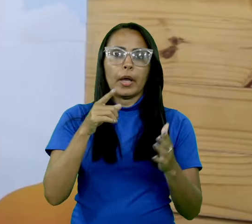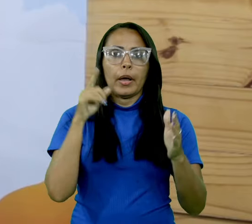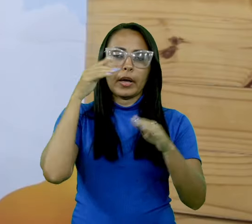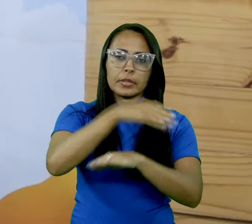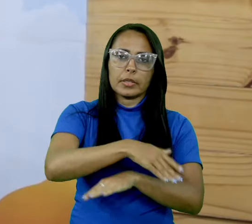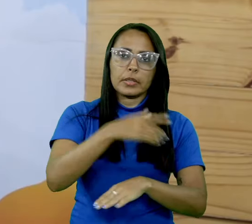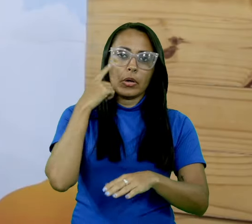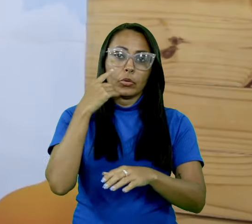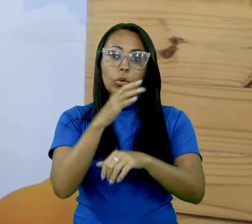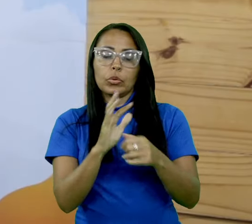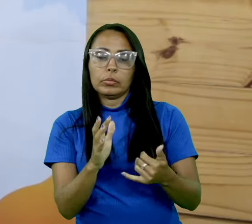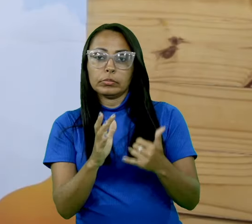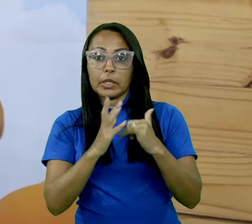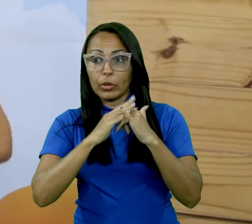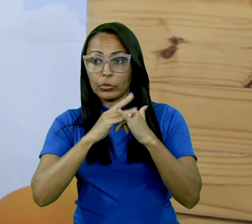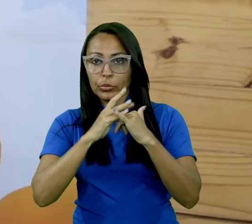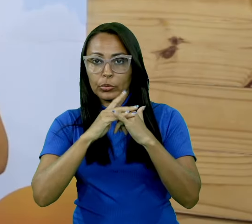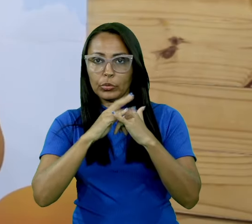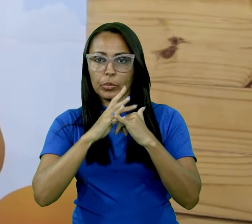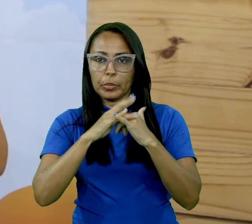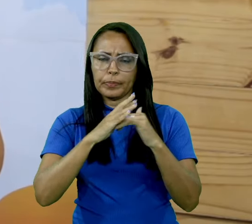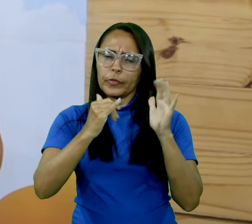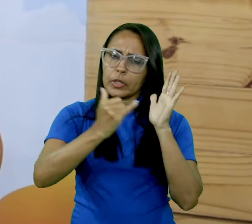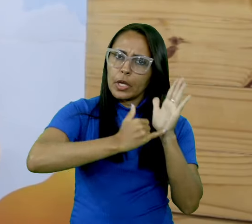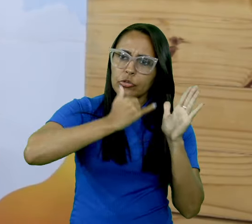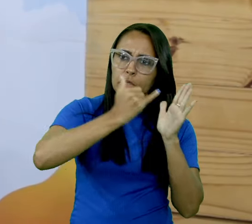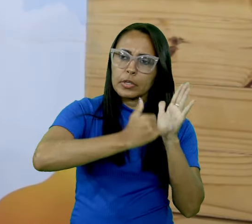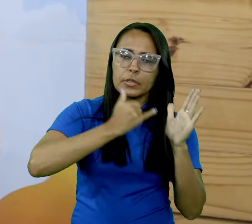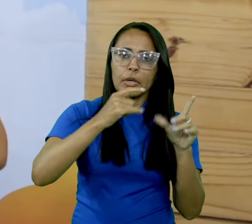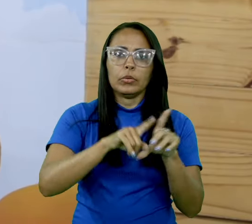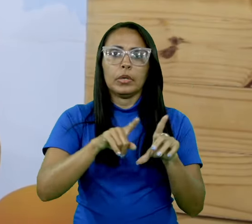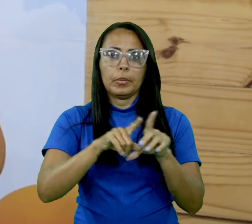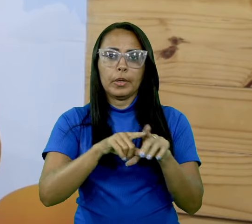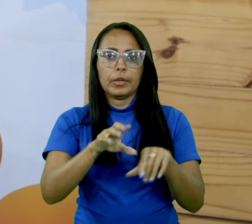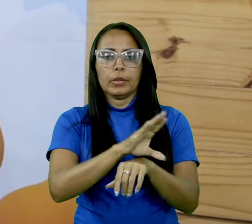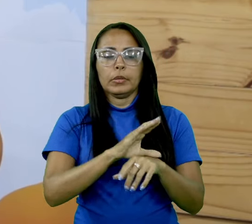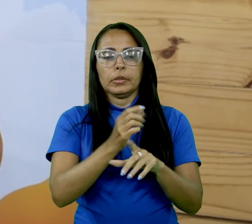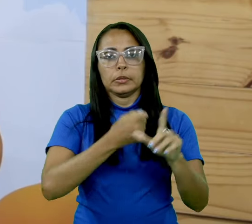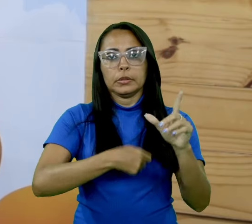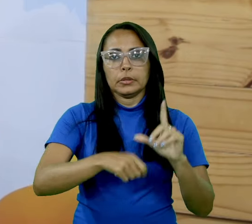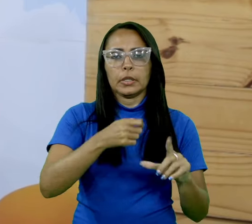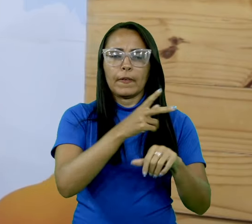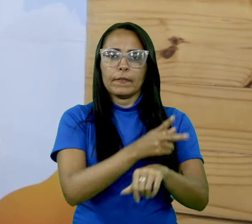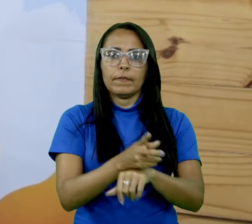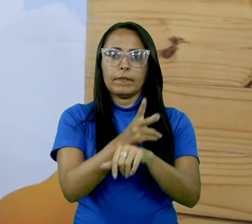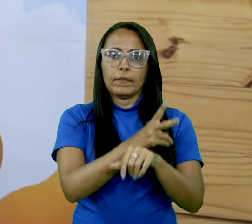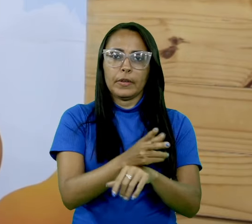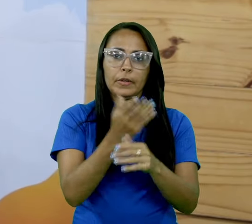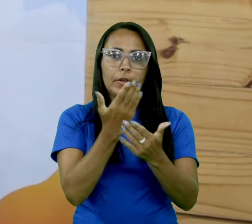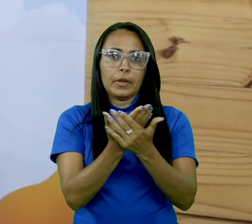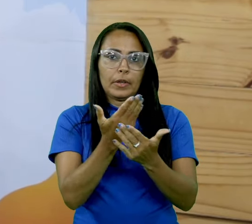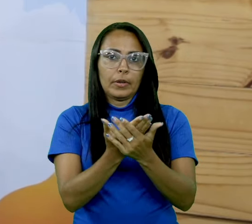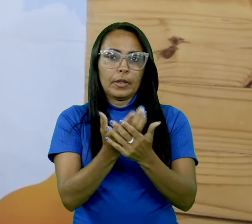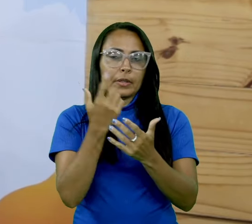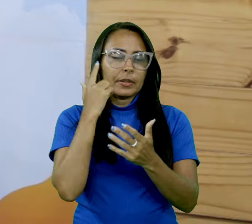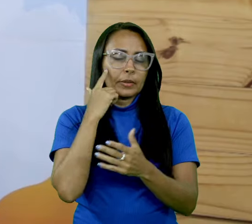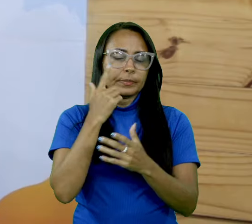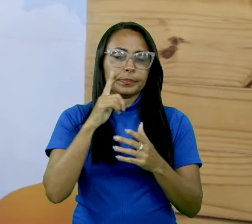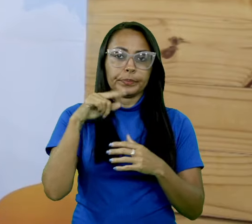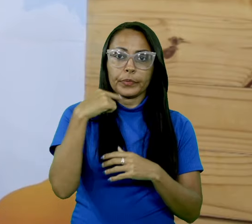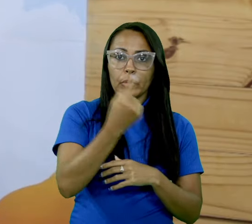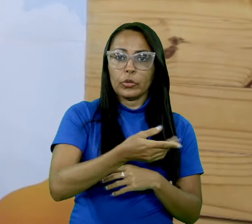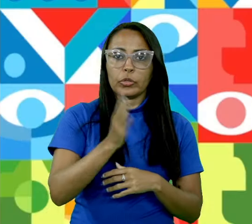nosso canal no YouTube, fazer a inscrição lá no curso de logística e acompanhar as nossas videoaulas através do canal. Nós já estamos